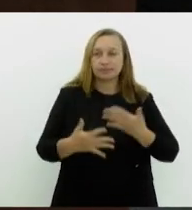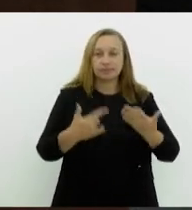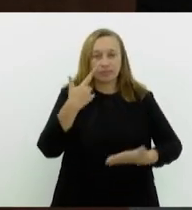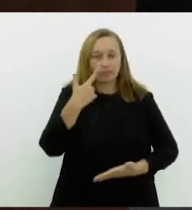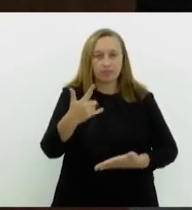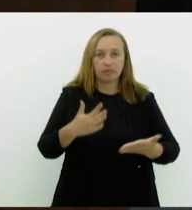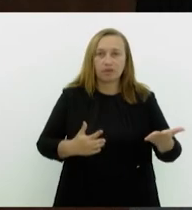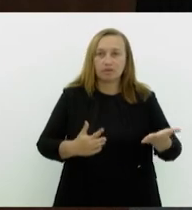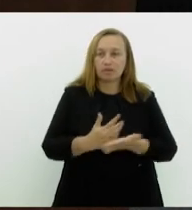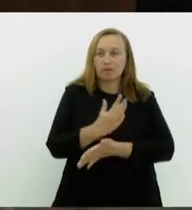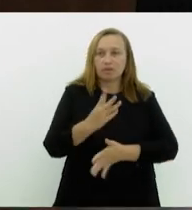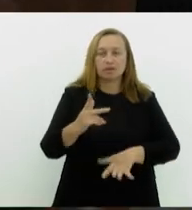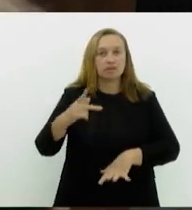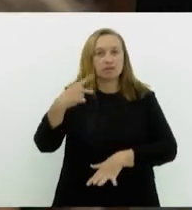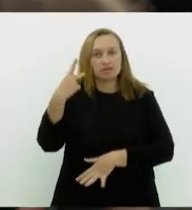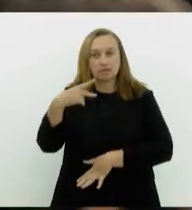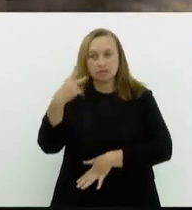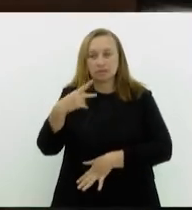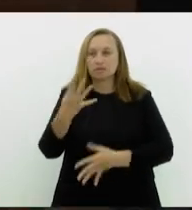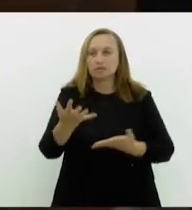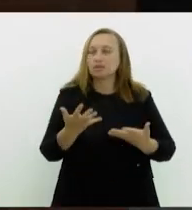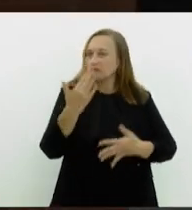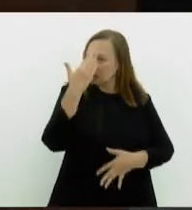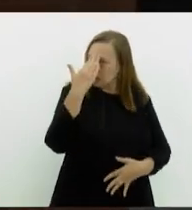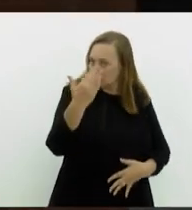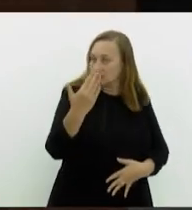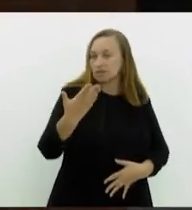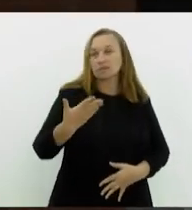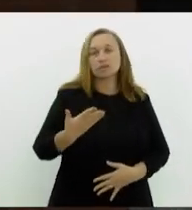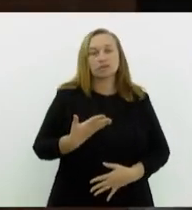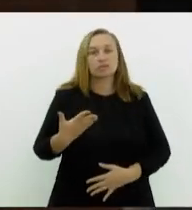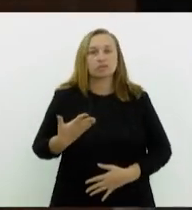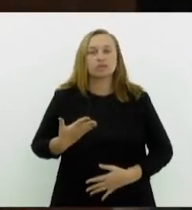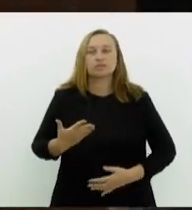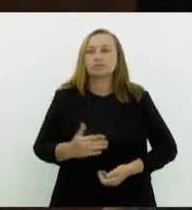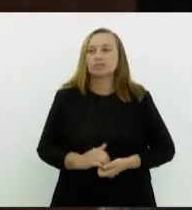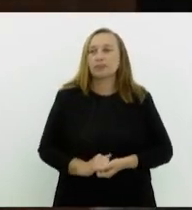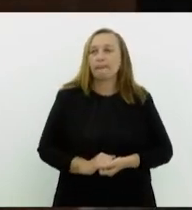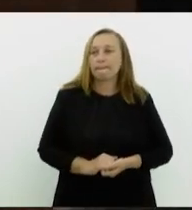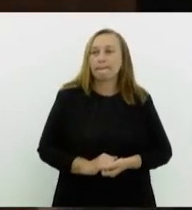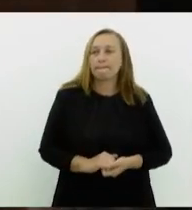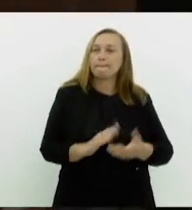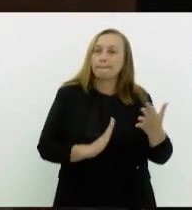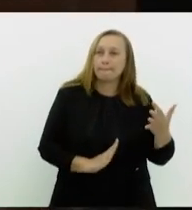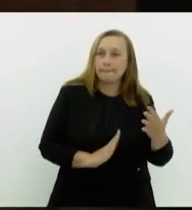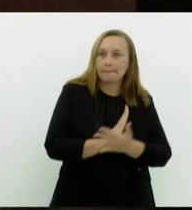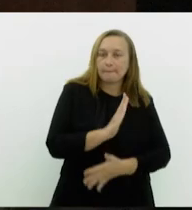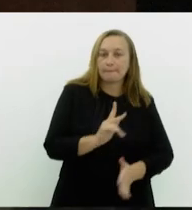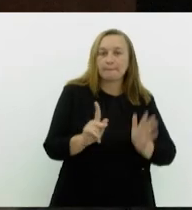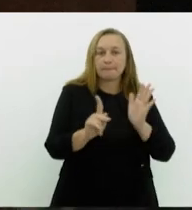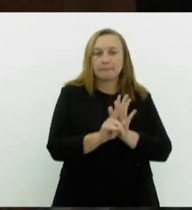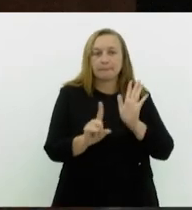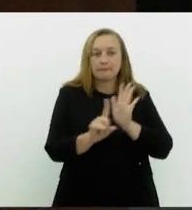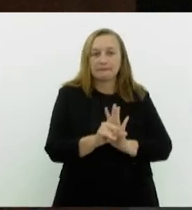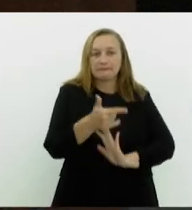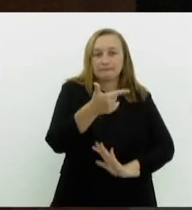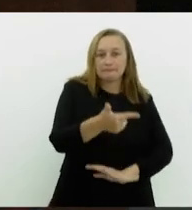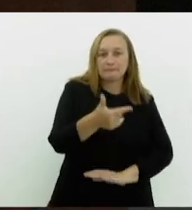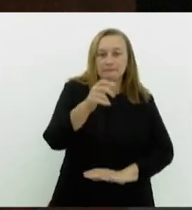Parlamento e desde já quero agradecer aos meus pares pela aprovação do projeto de lei